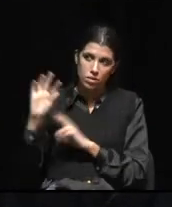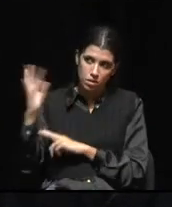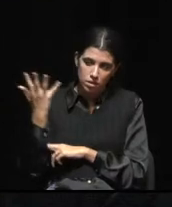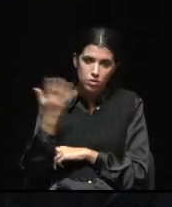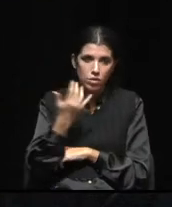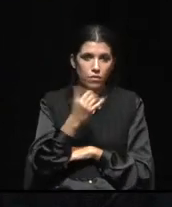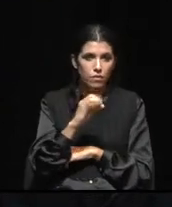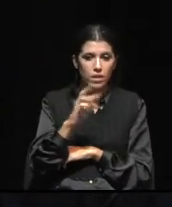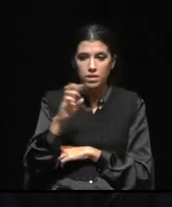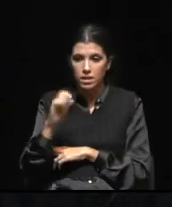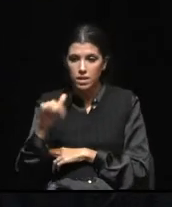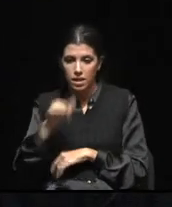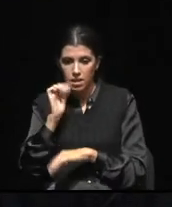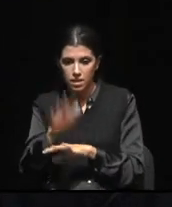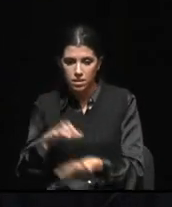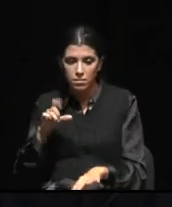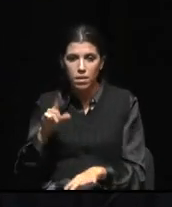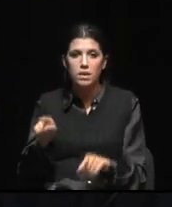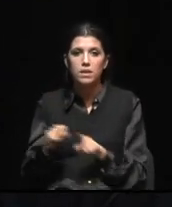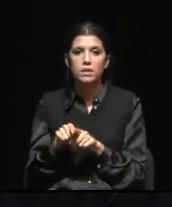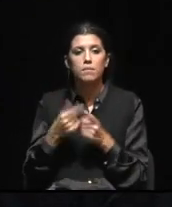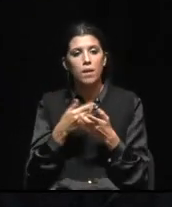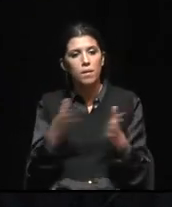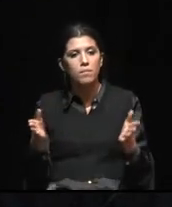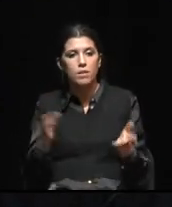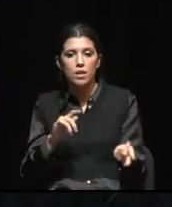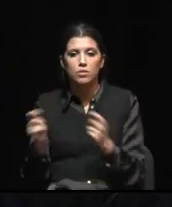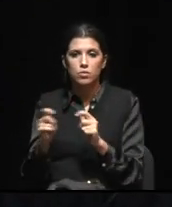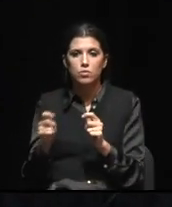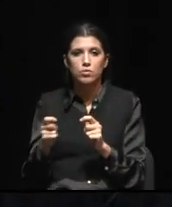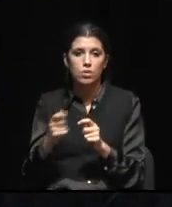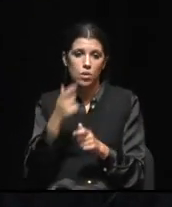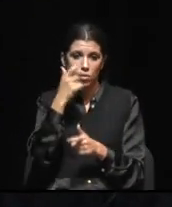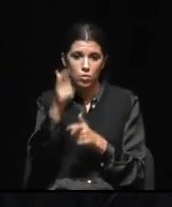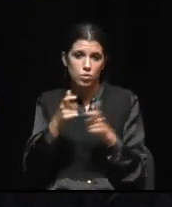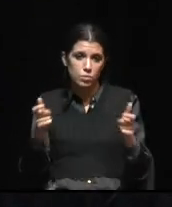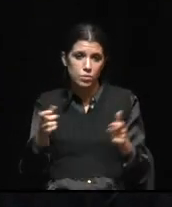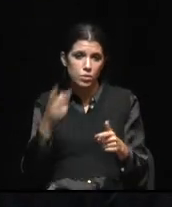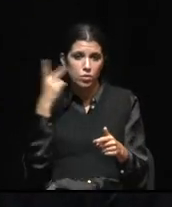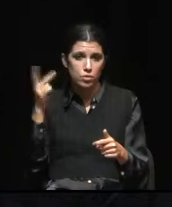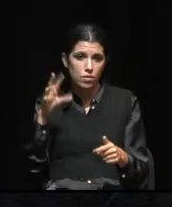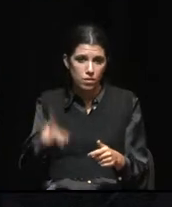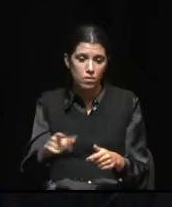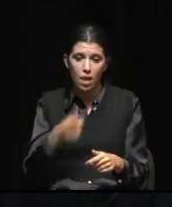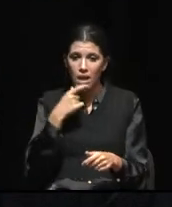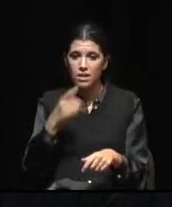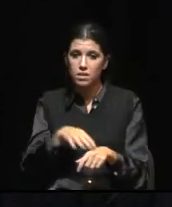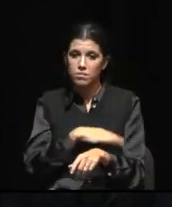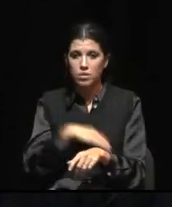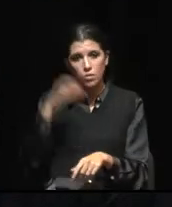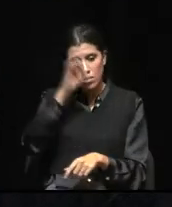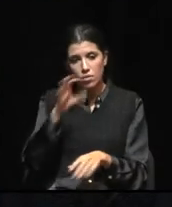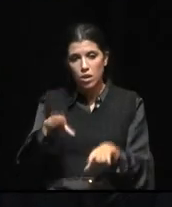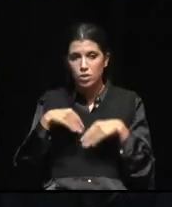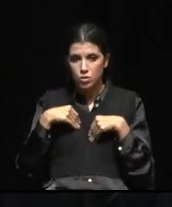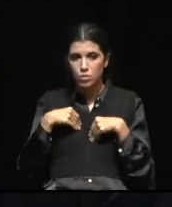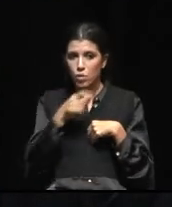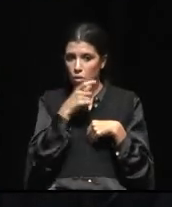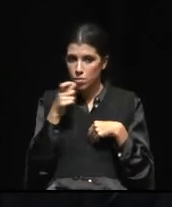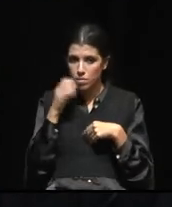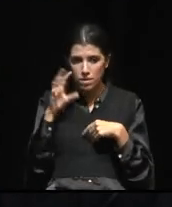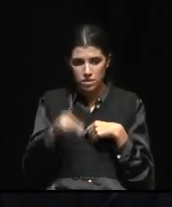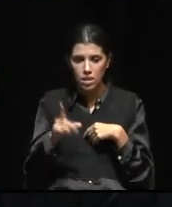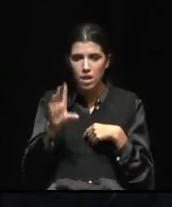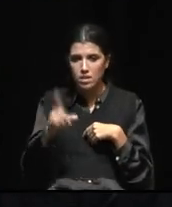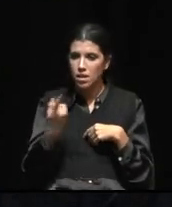Lisboa bem como também abri-lo à discussão com as forças vivas da cidade de Lisboa se o executivo de car moedas assumiu um compromisso pela cidade a cidade